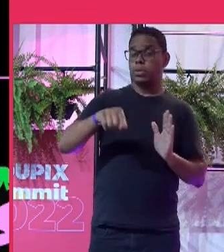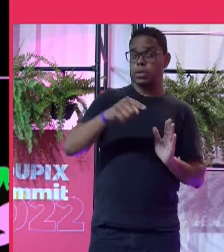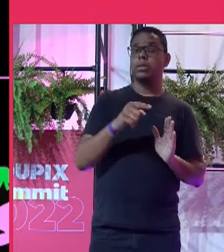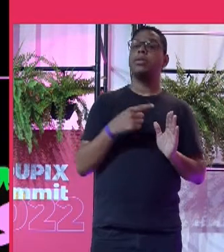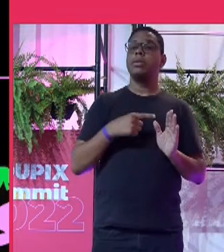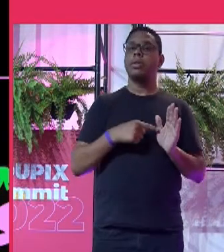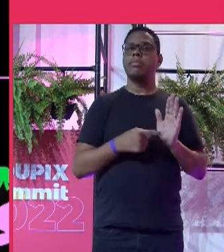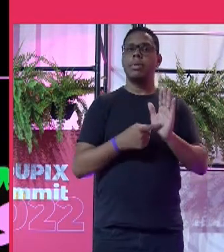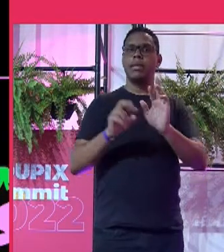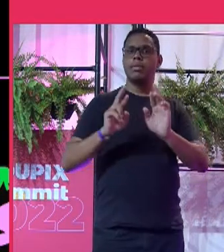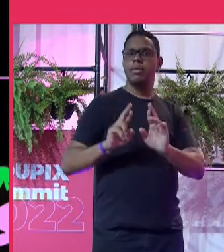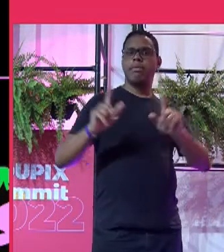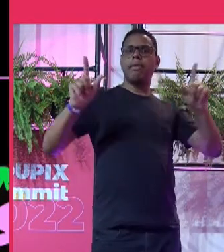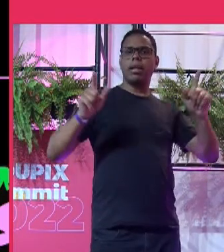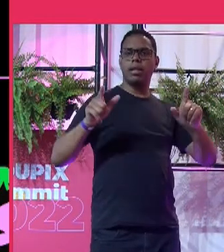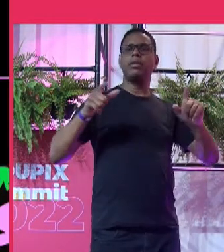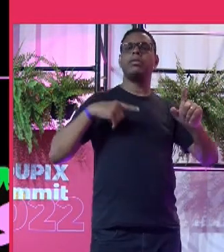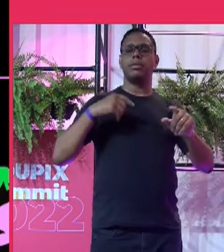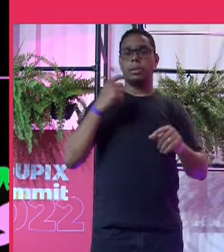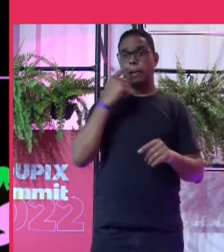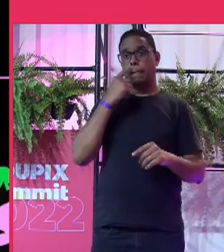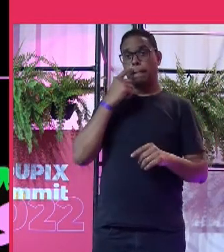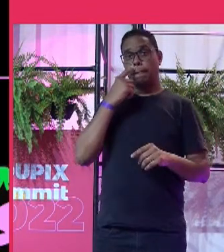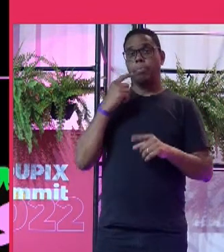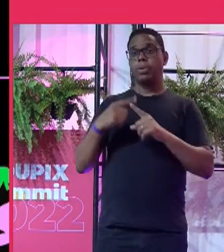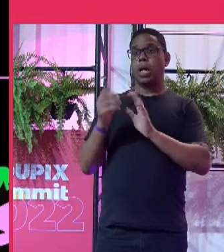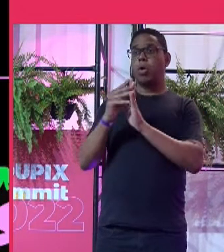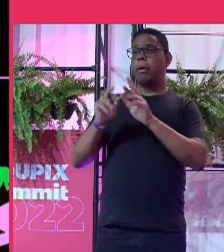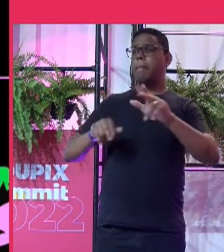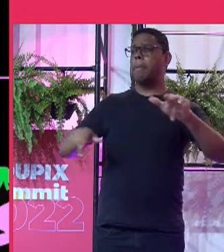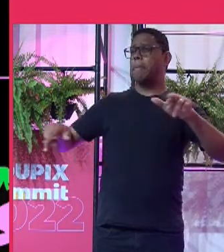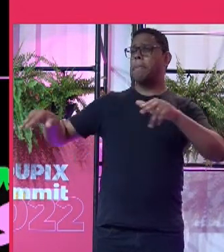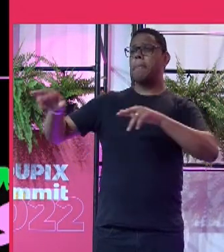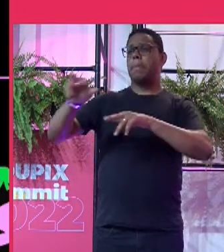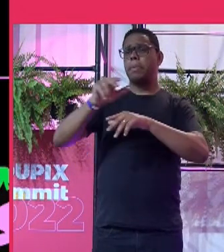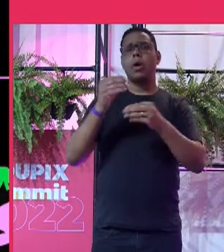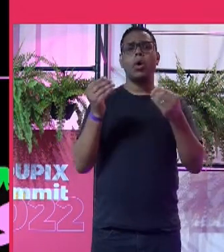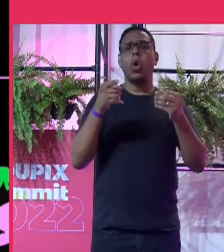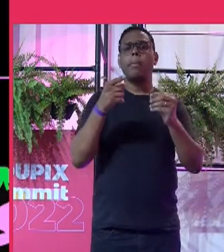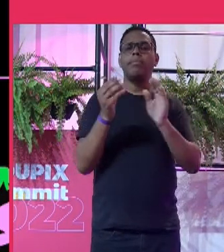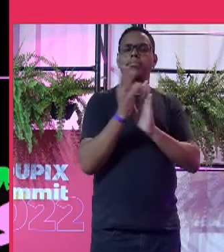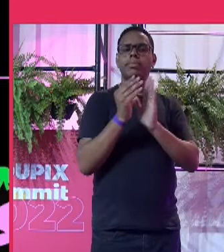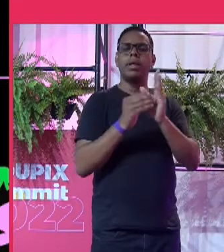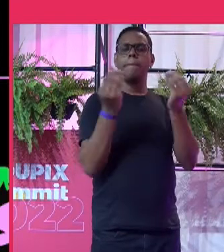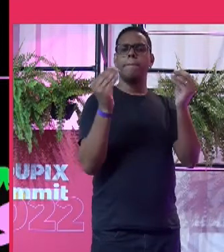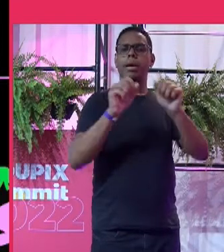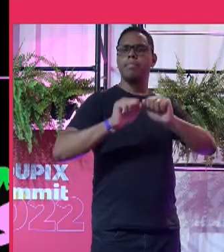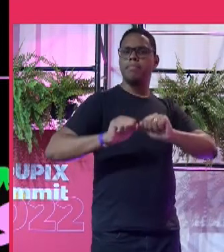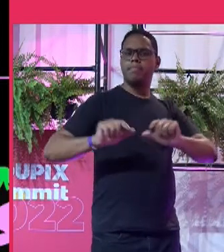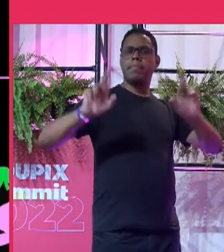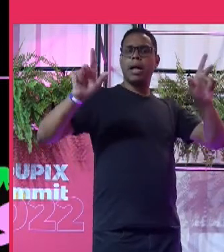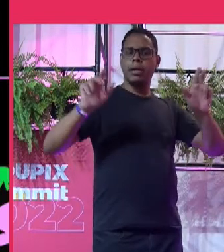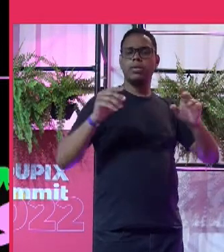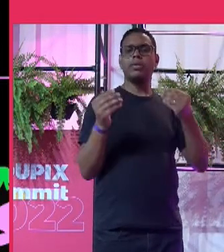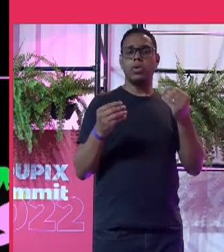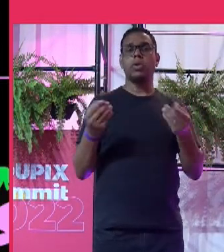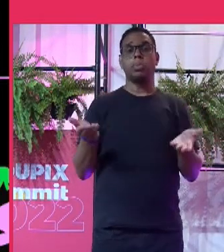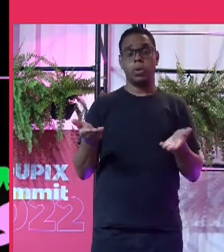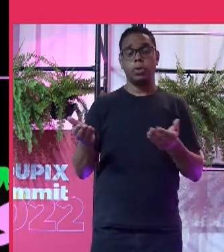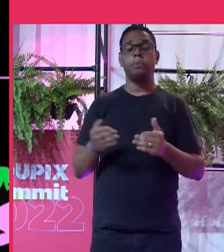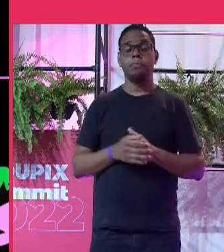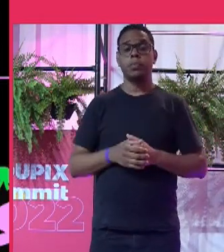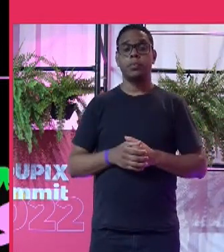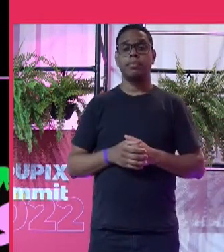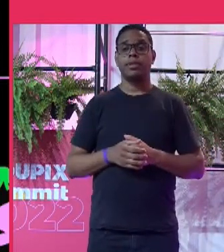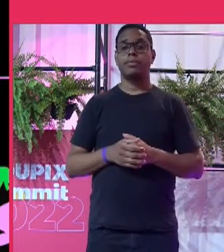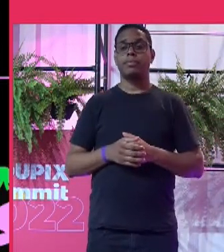se destaque em meio a um outro mar de conteúdos, mar de outros novos creators e um mercado cada vez mais saturado